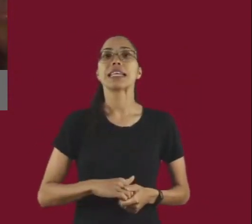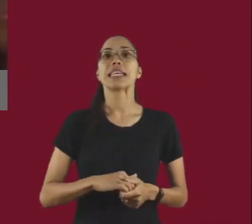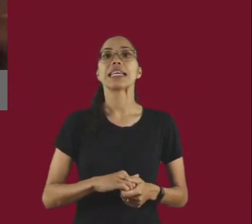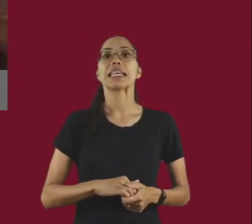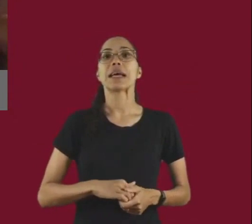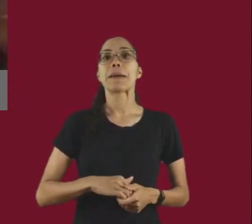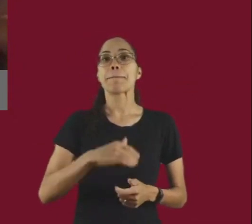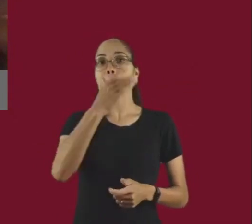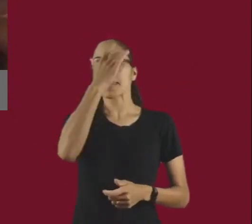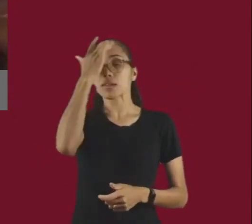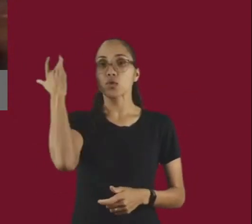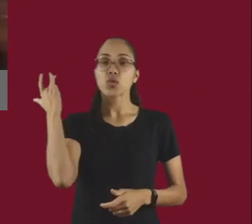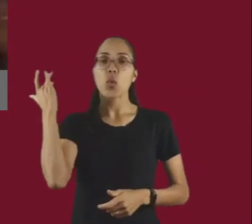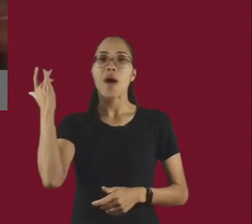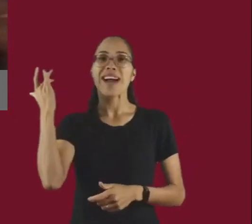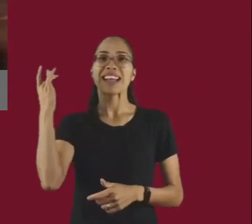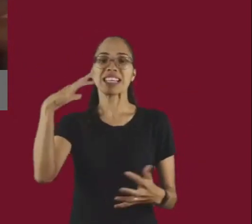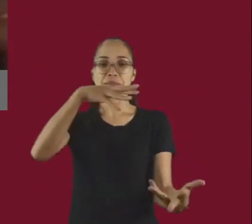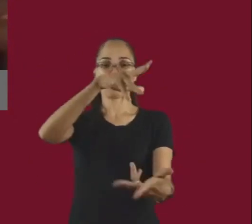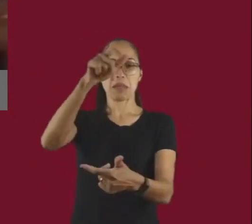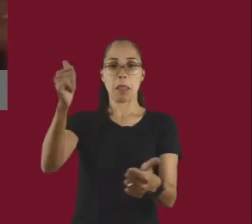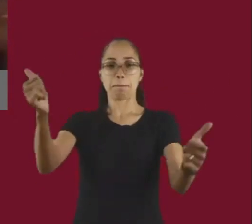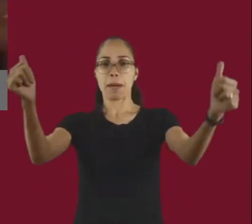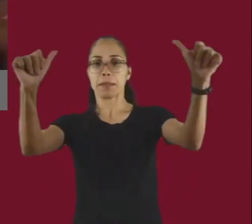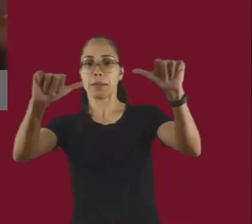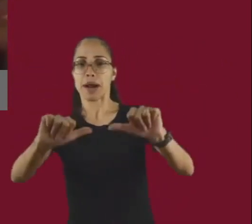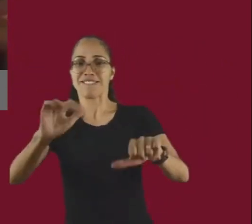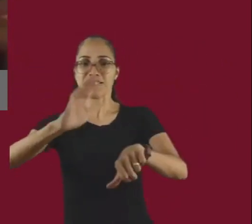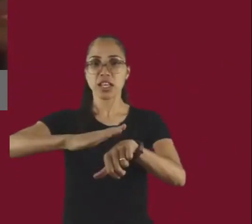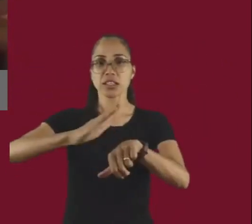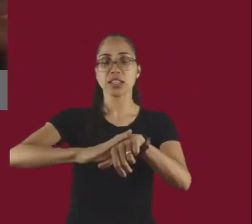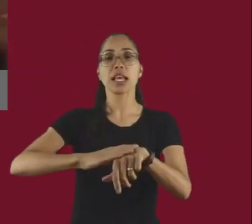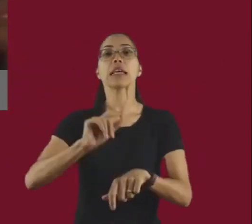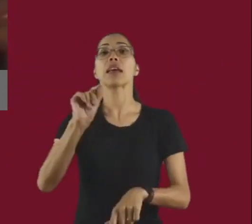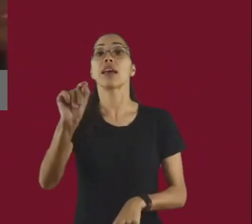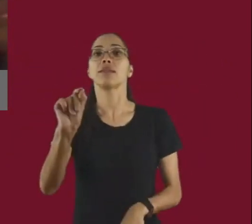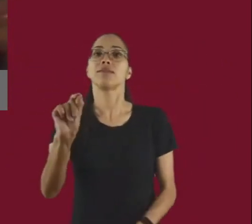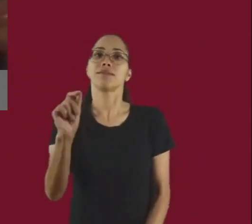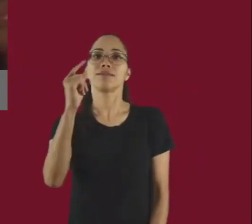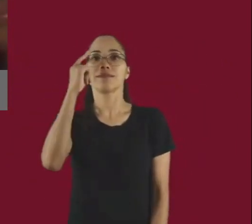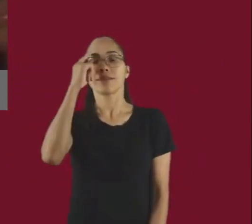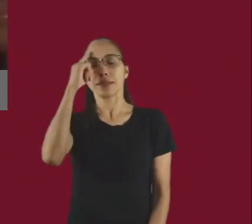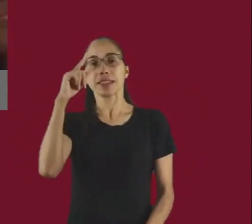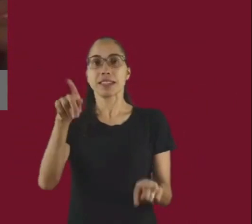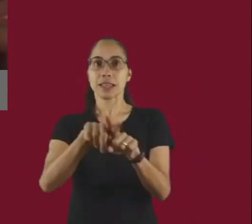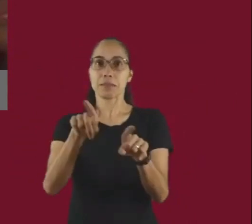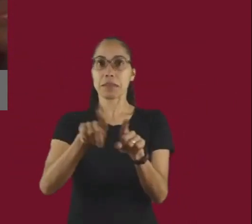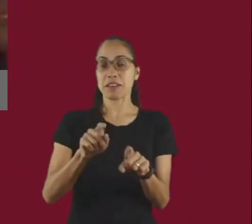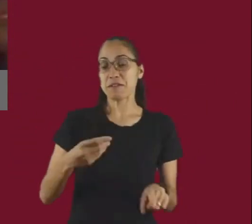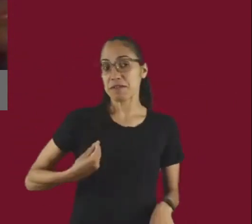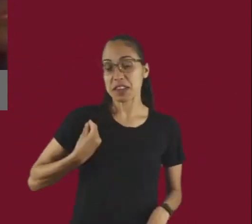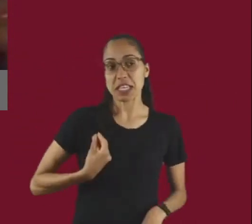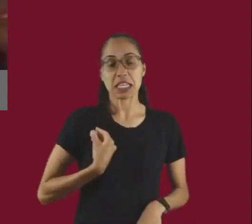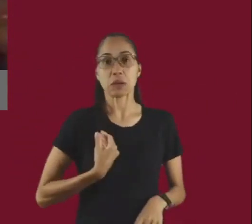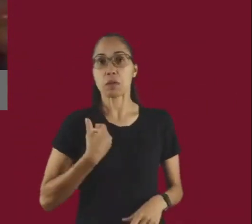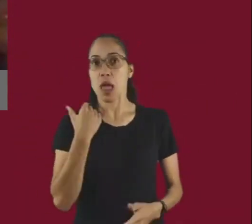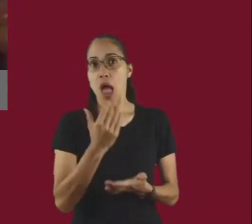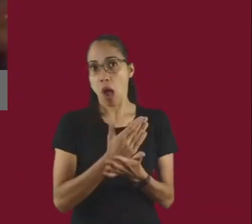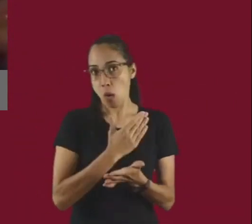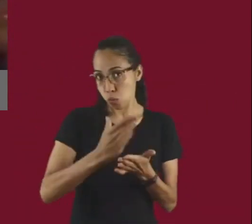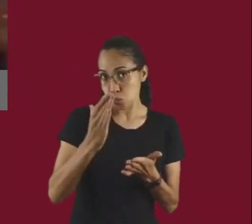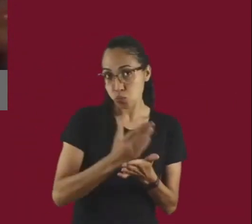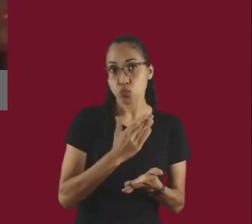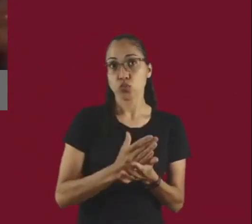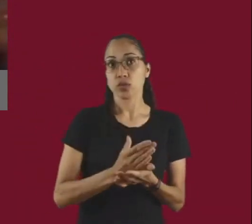Quem ferrou com o planeta, quem está ferrando com a vida da maioria humana e não humana,